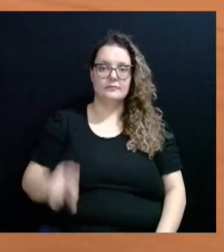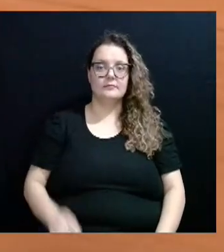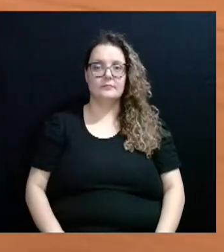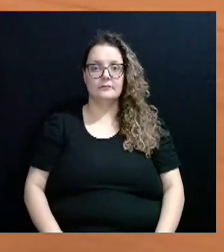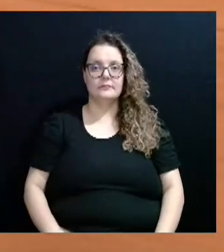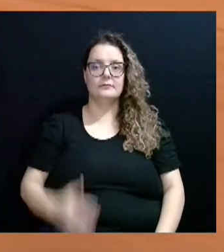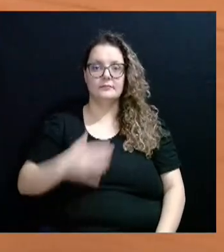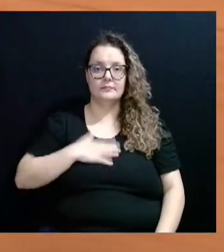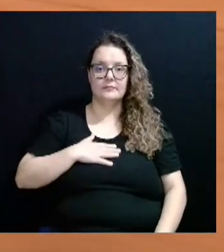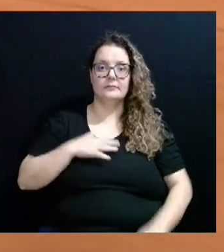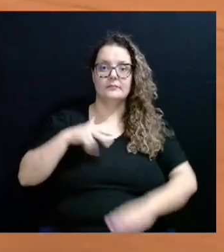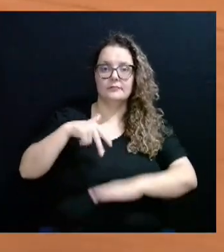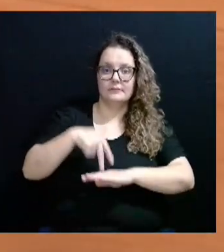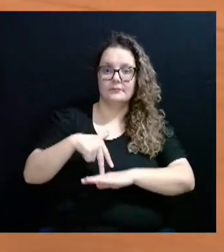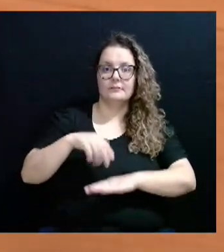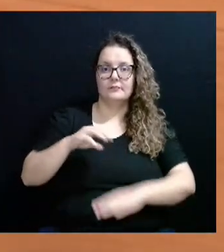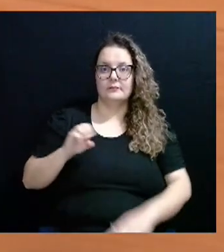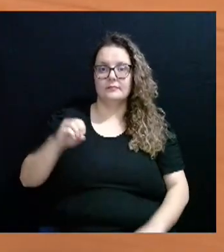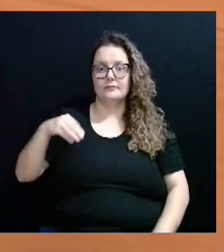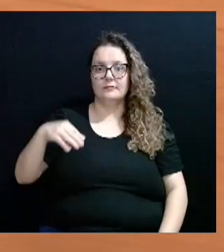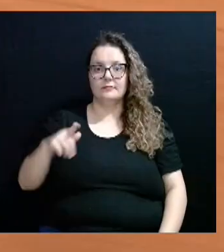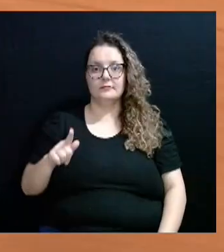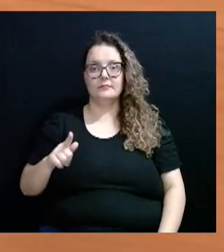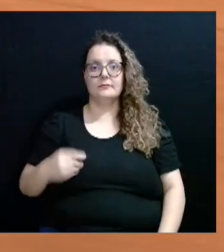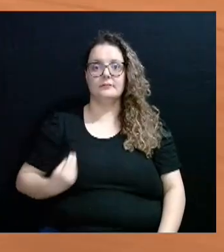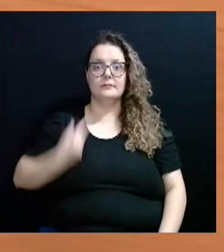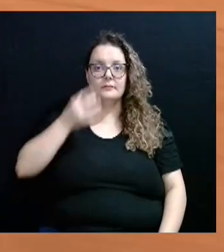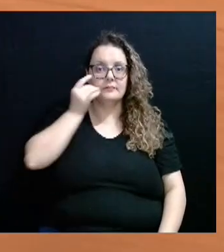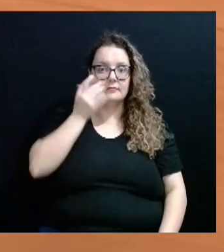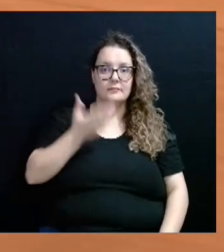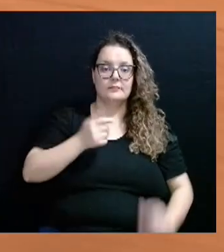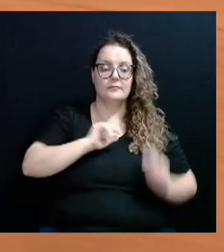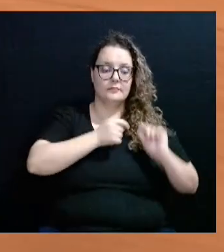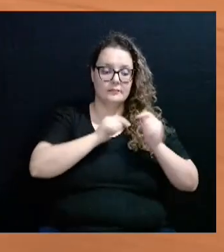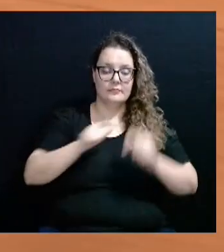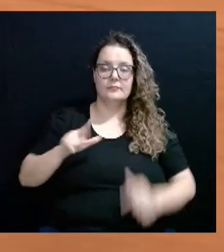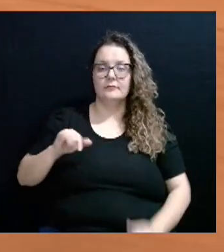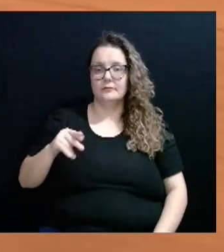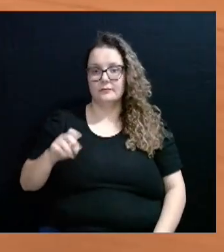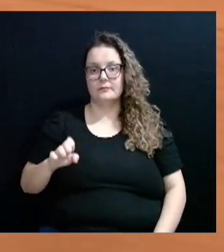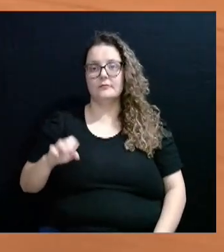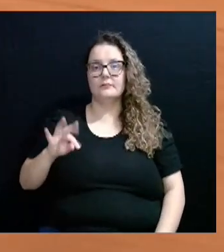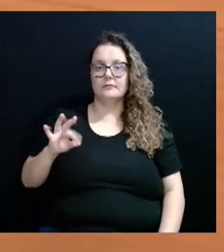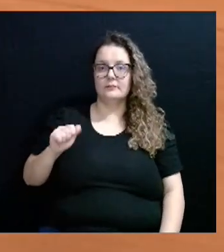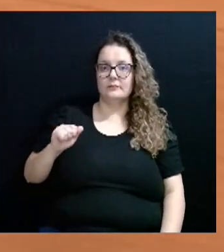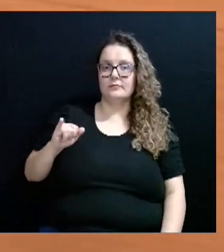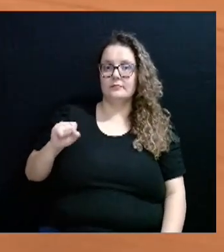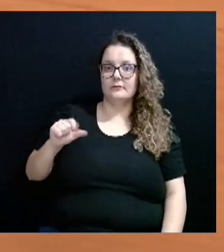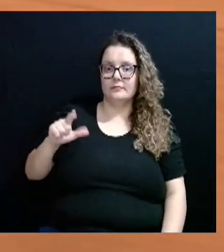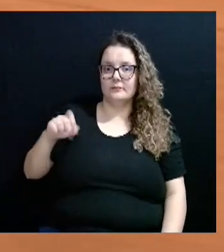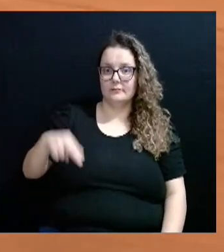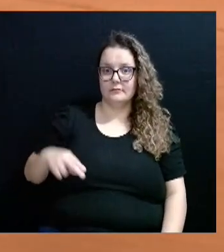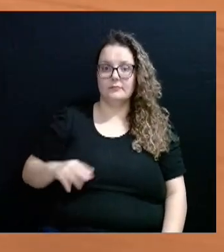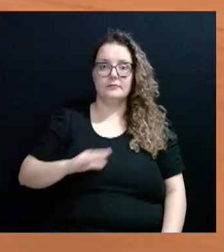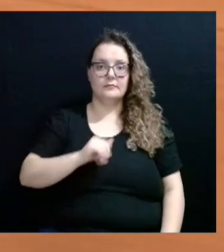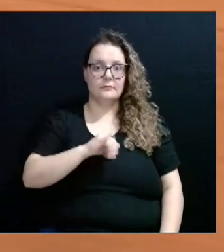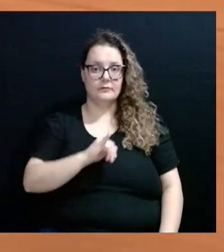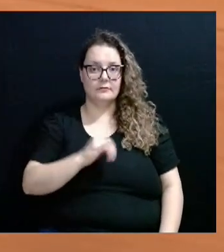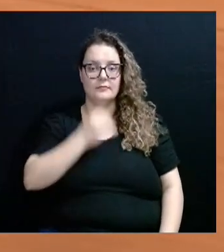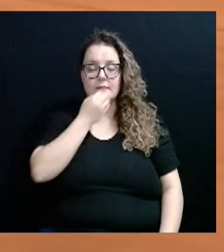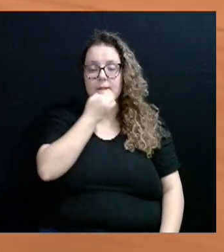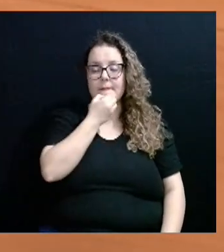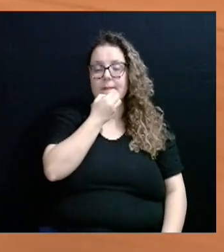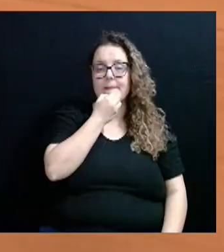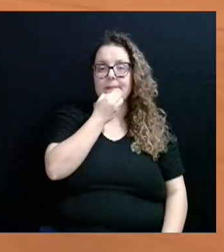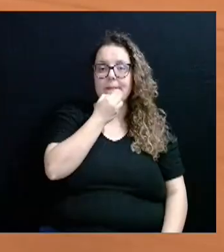parceiro da OMG, que está presente ali, o Clássico Lipe, também o Taislan, o Kai e também o Boss MC.